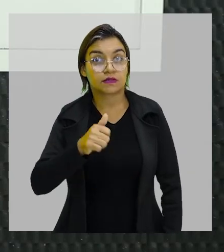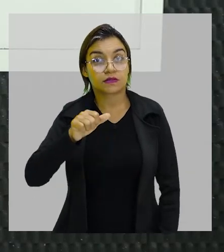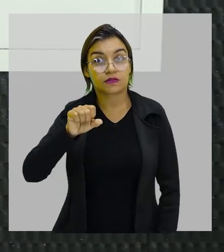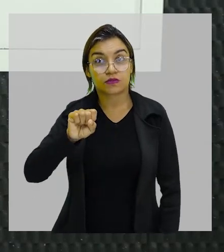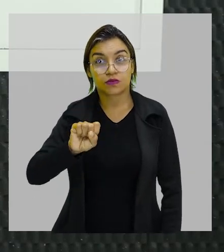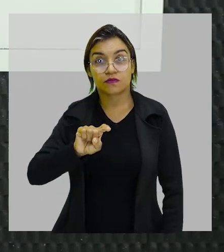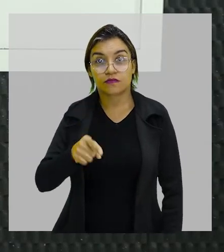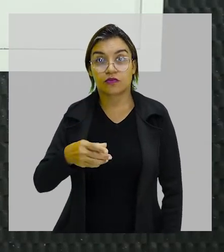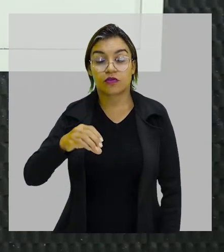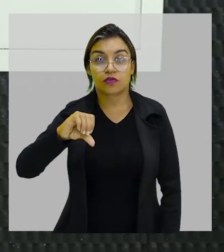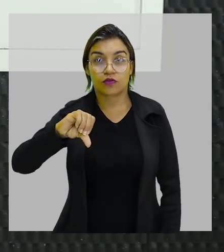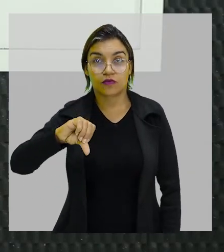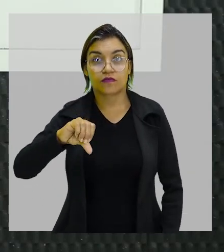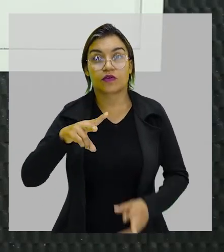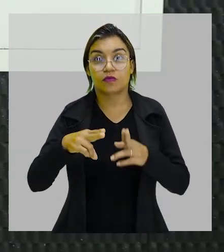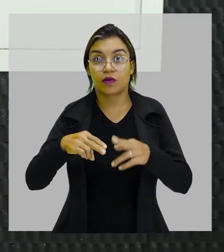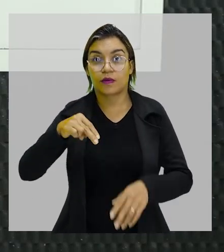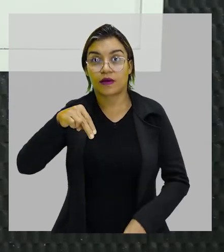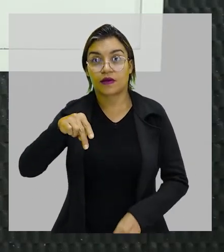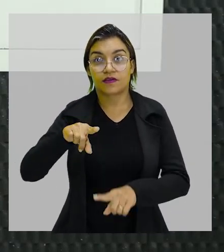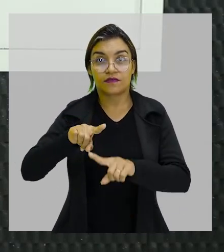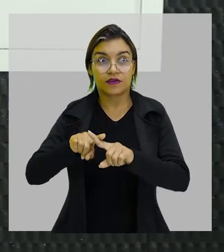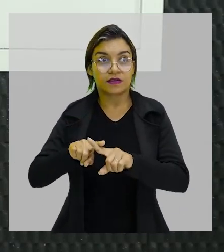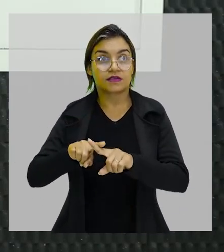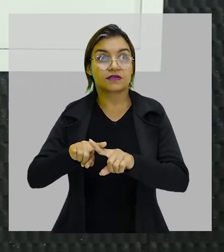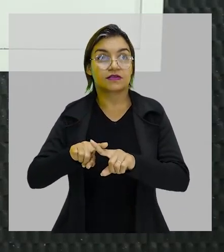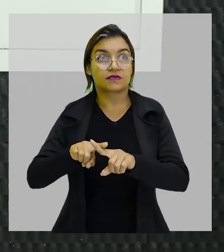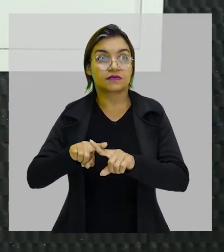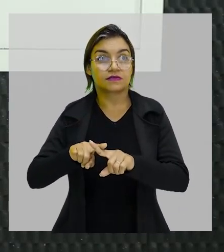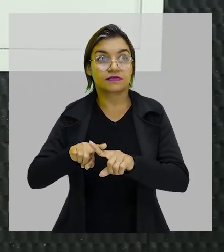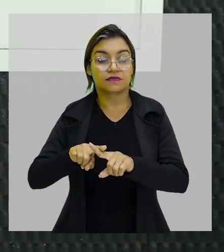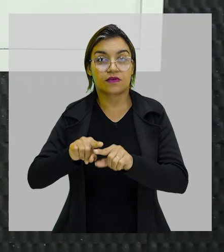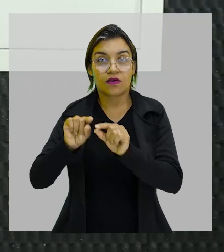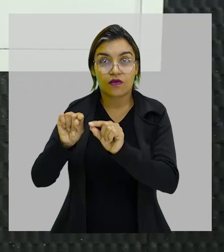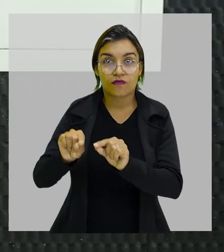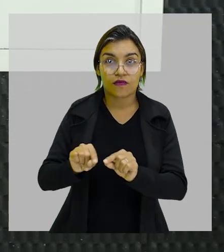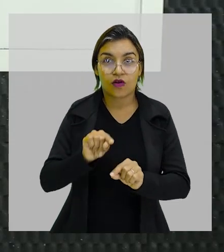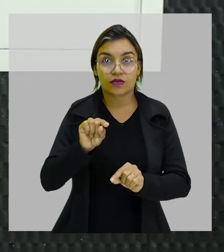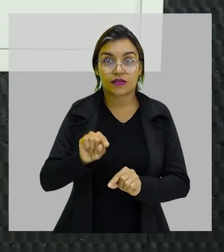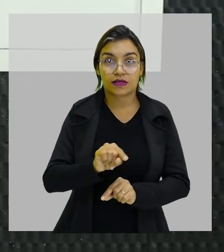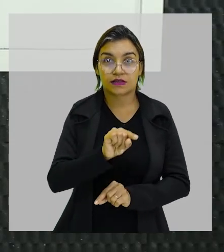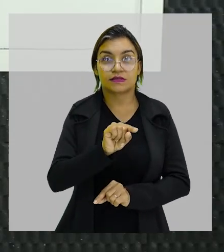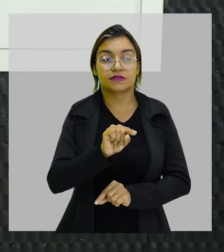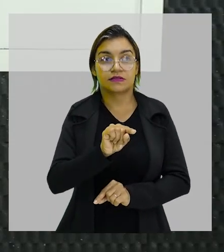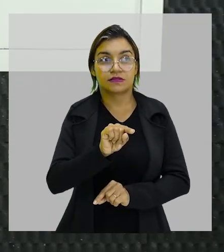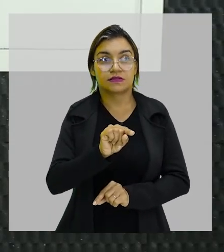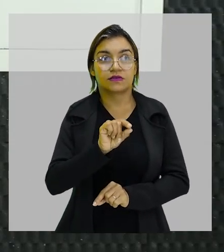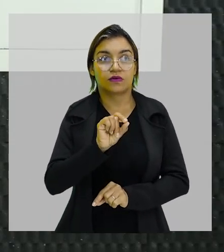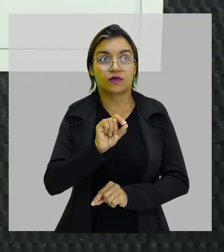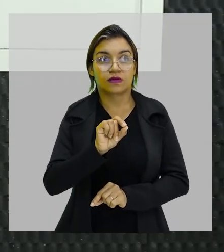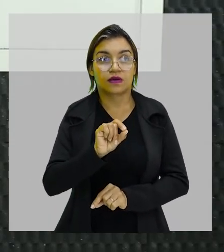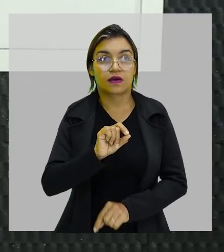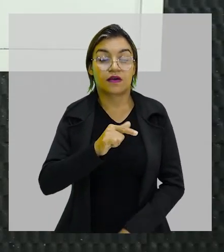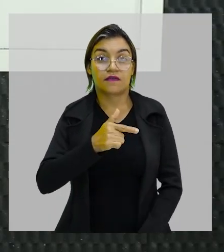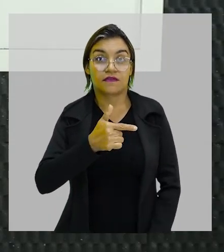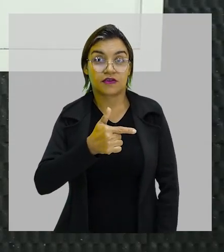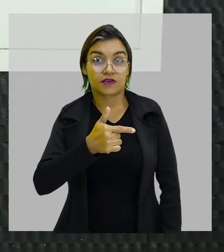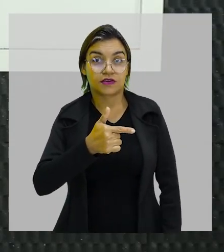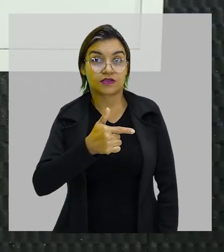118,9 vai ser igual a N vezes. Vou voltar 3 casas, ó. 1, 2, 3. Dá